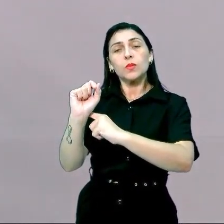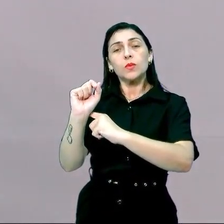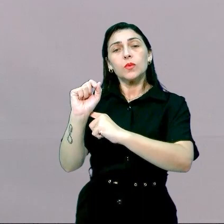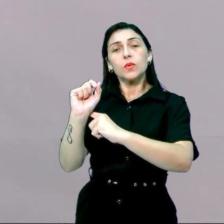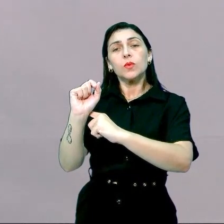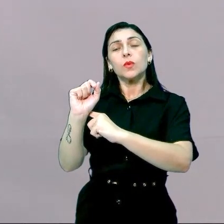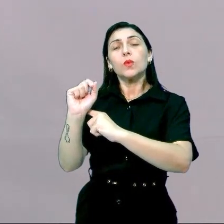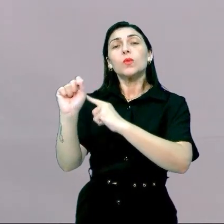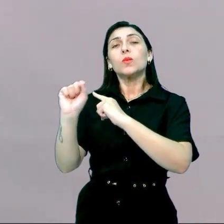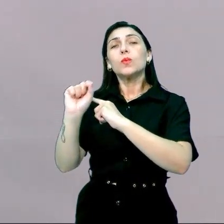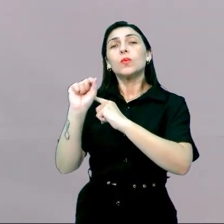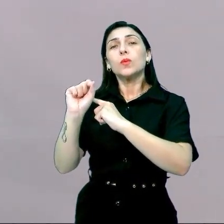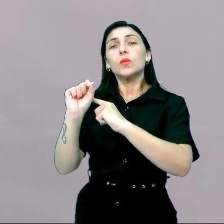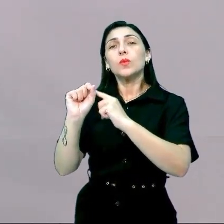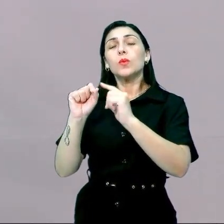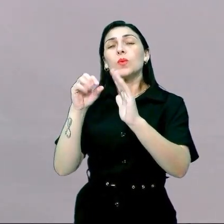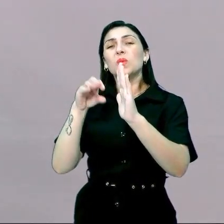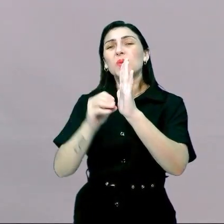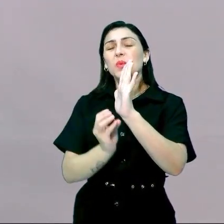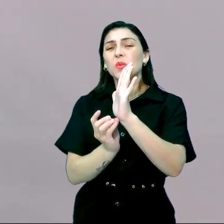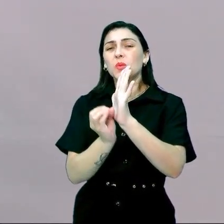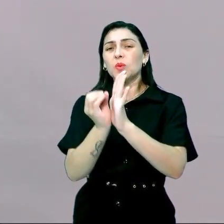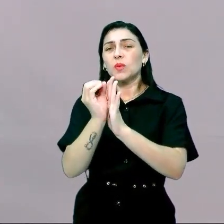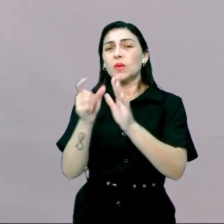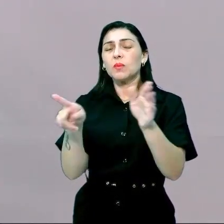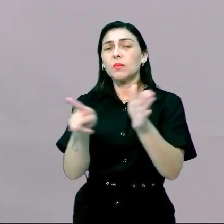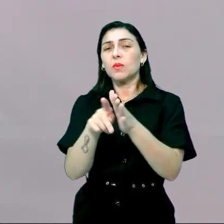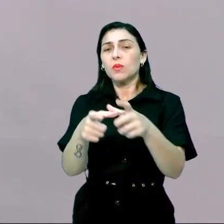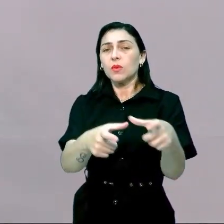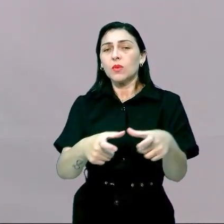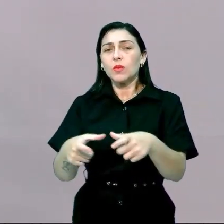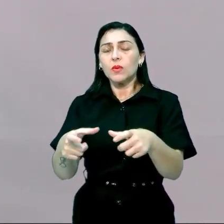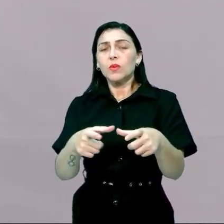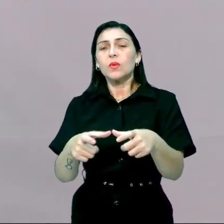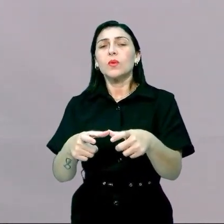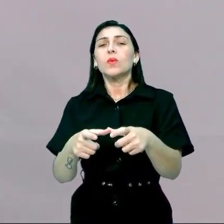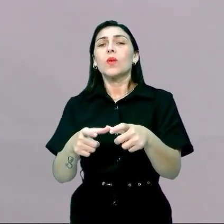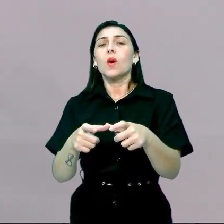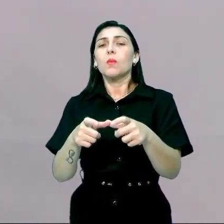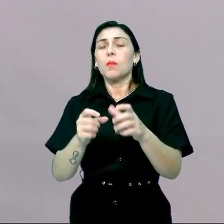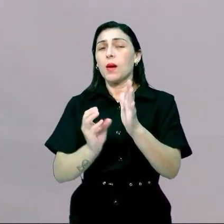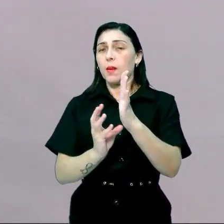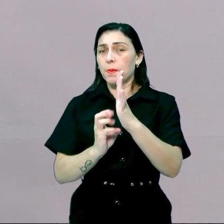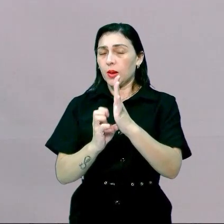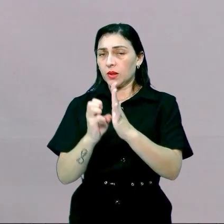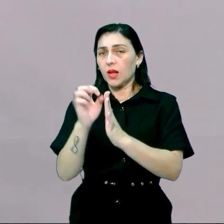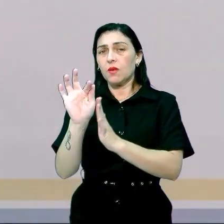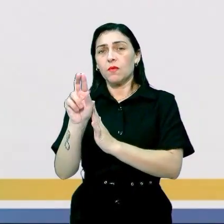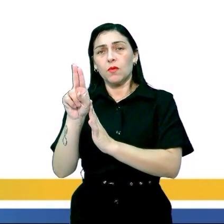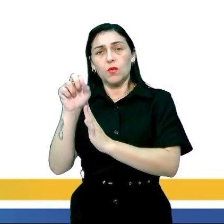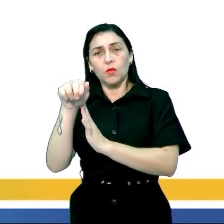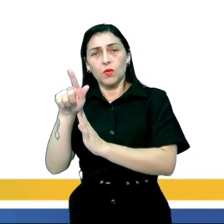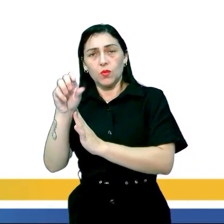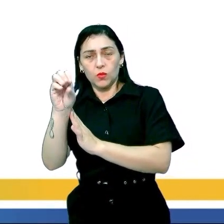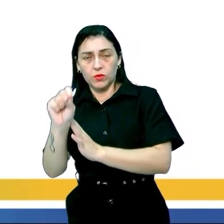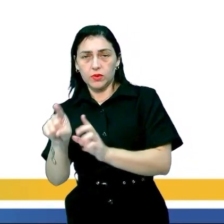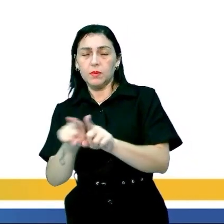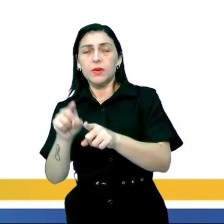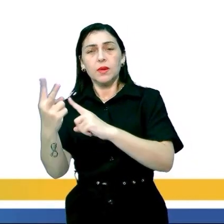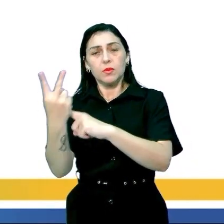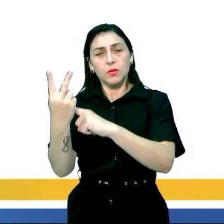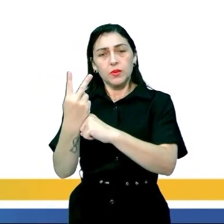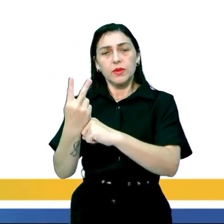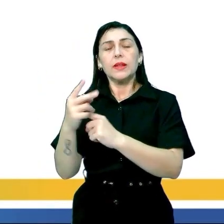os agentes, os micro-organismos do ambiente, como fungos, bactérias. Então, ele serve de